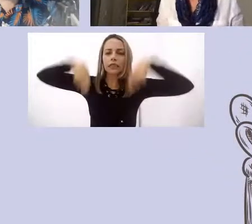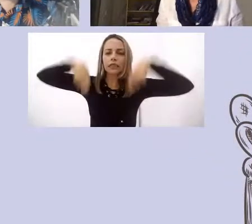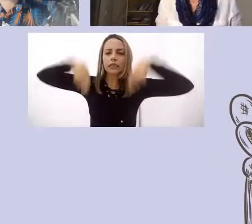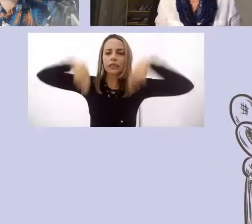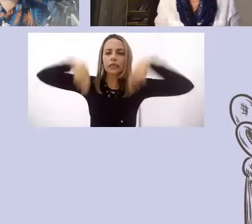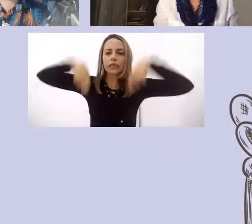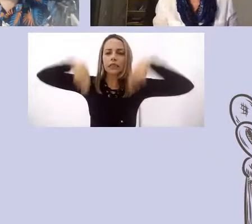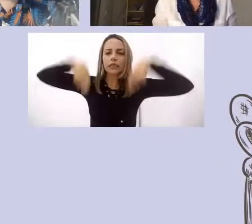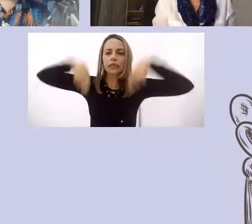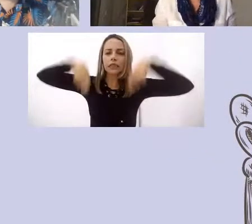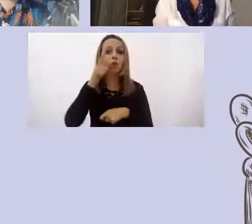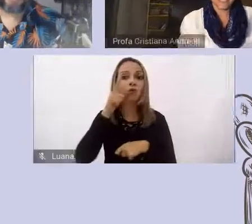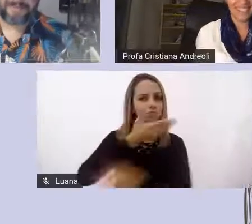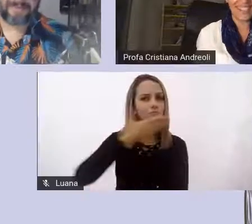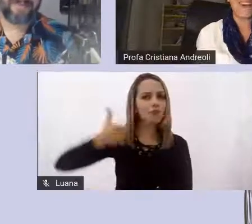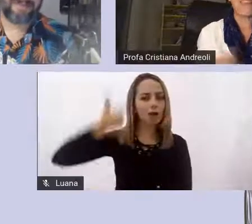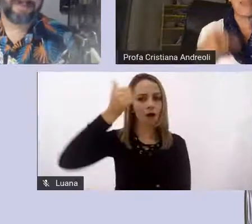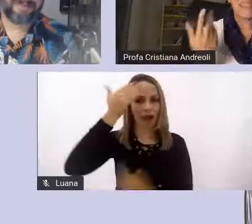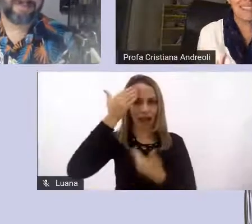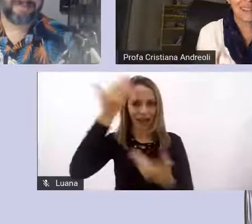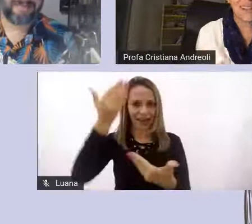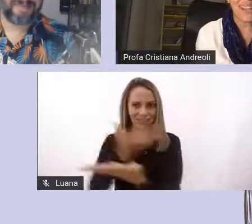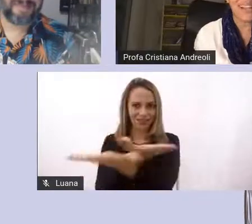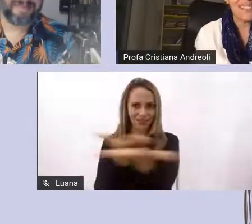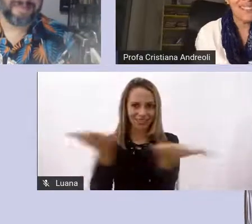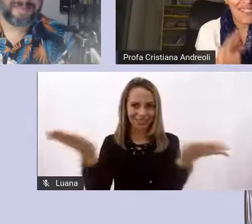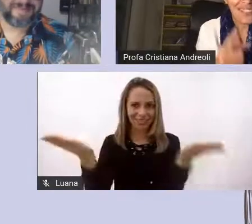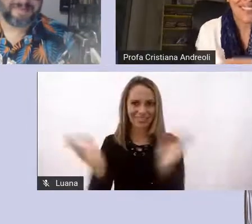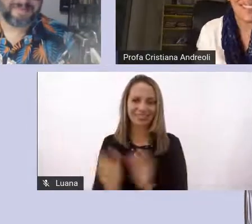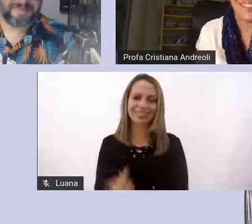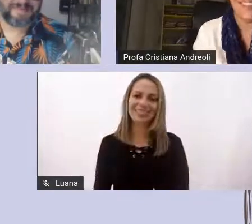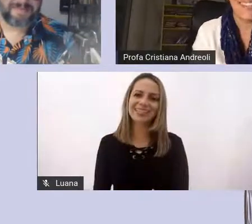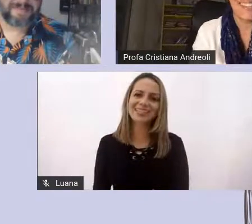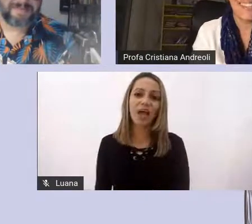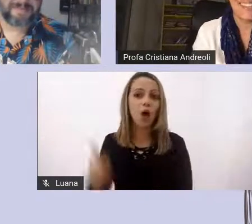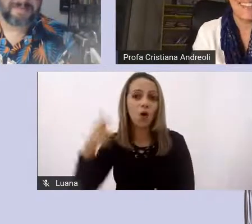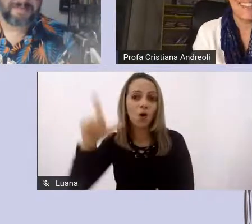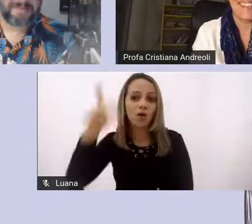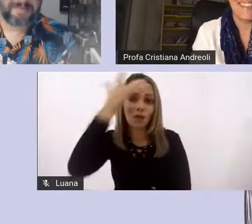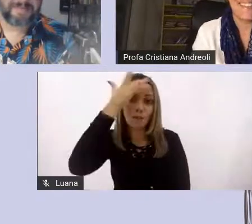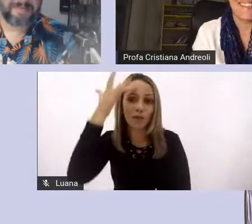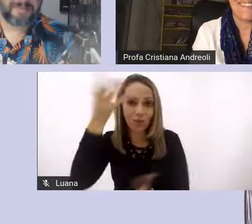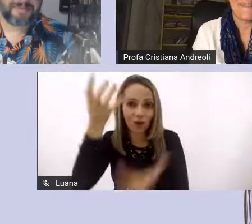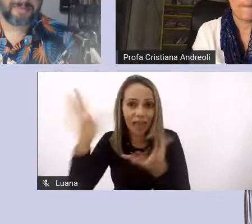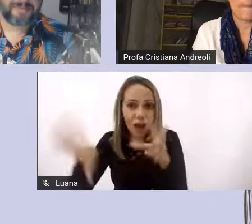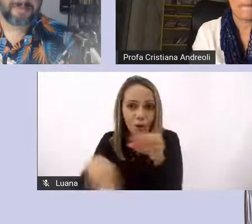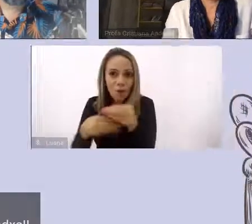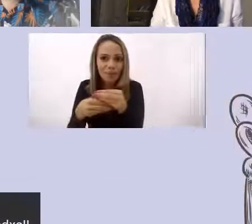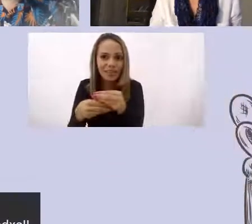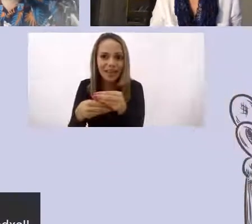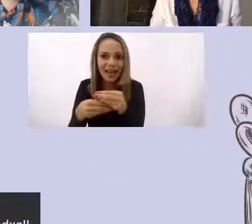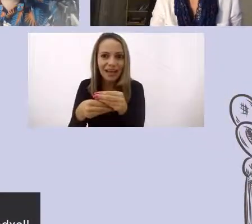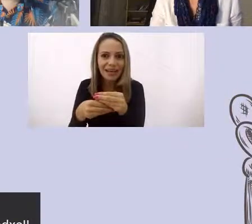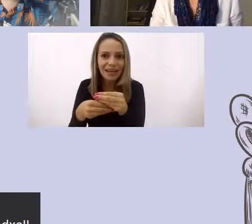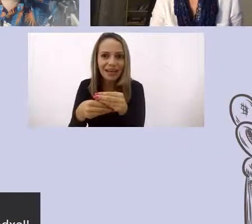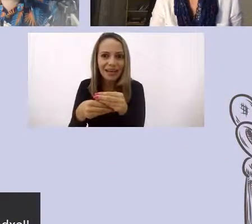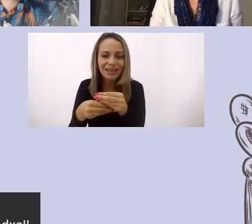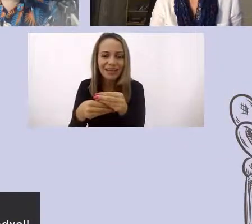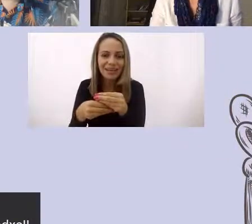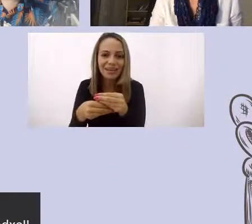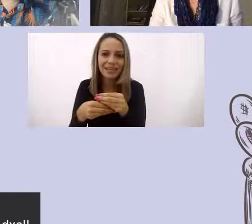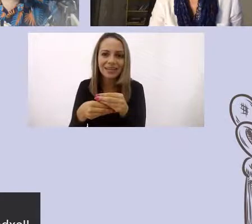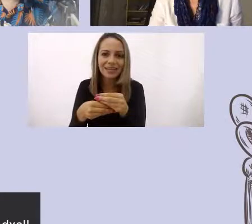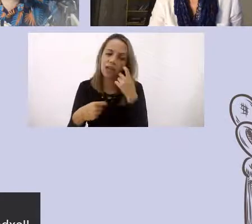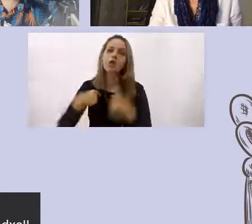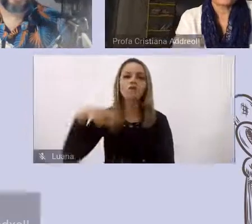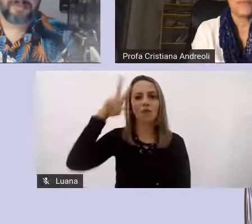vocês, gente. Alguém mais quer falar? Cris. Oi. Eu vou só lembrar os participantes